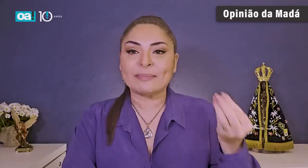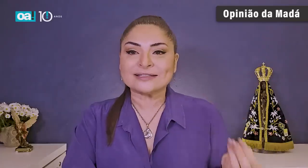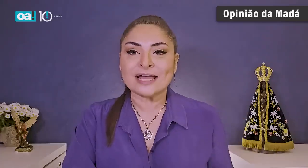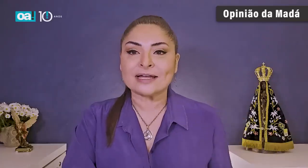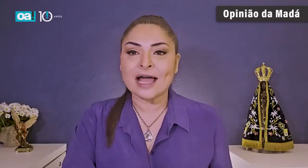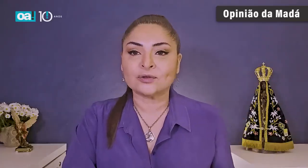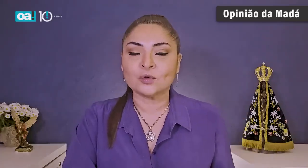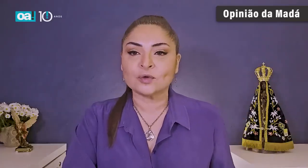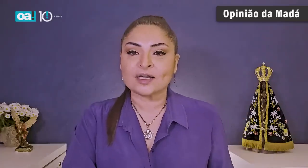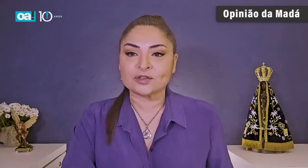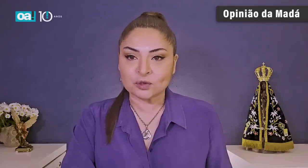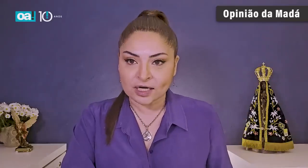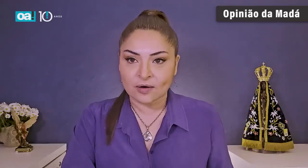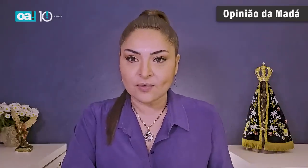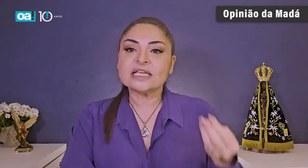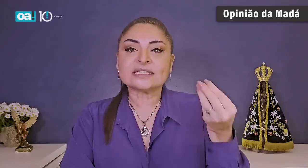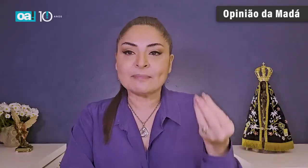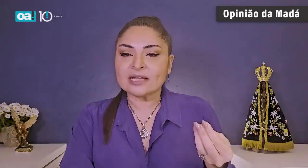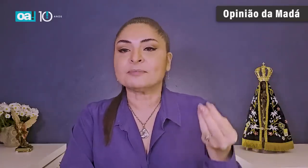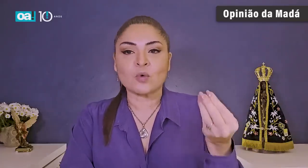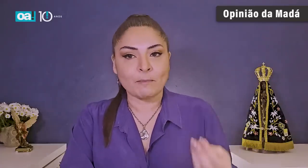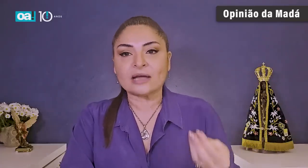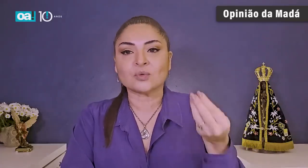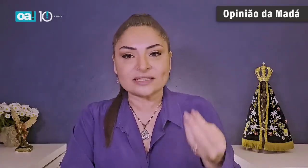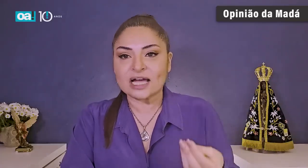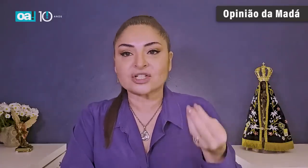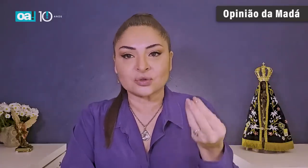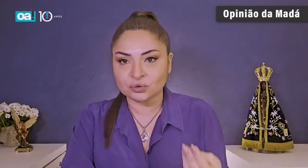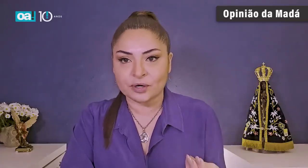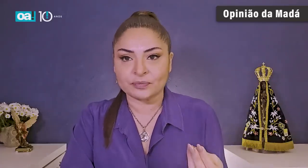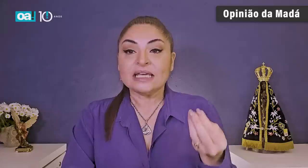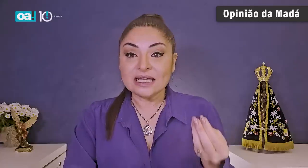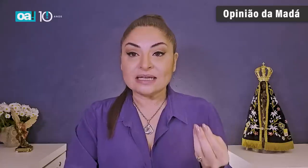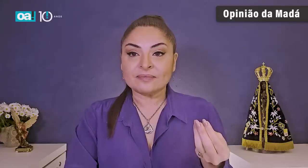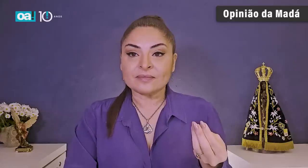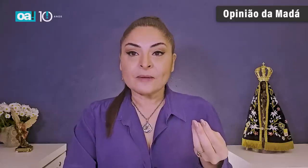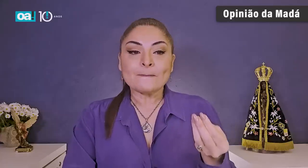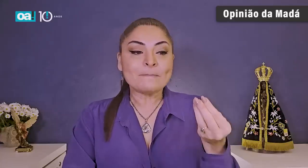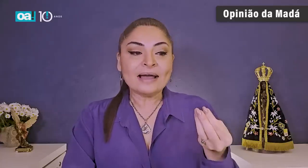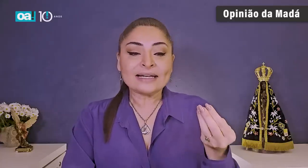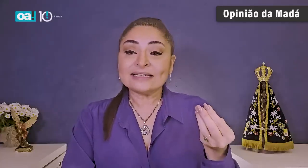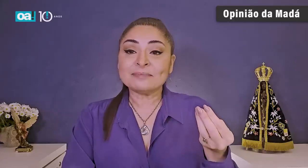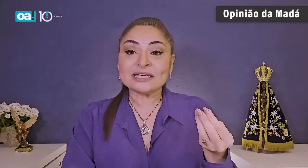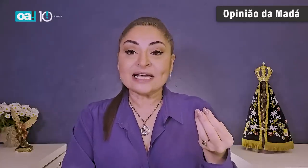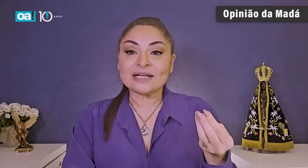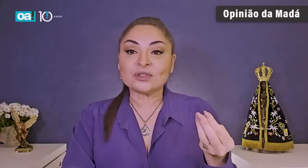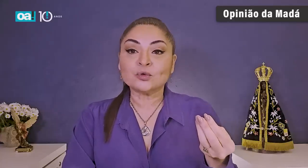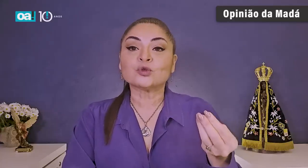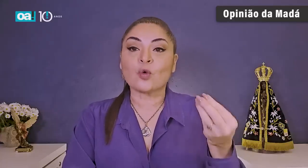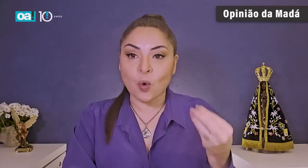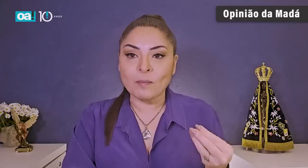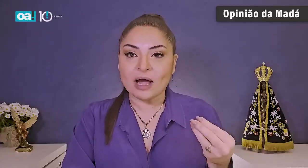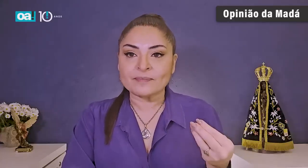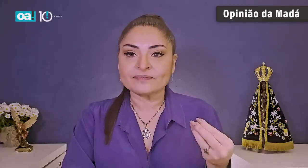o empresariado nacional está mais preocupado com as taxas do Trump. E para que esse empresariado